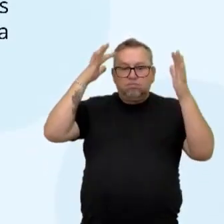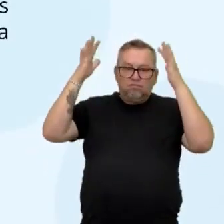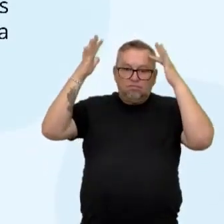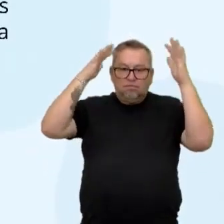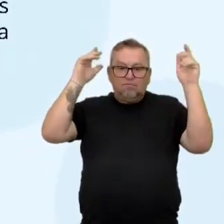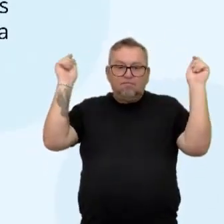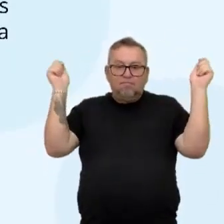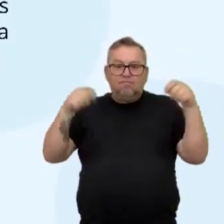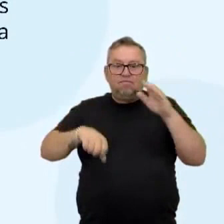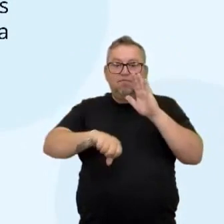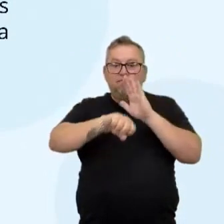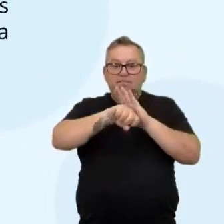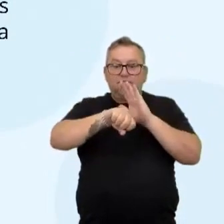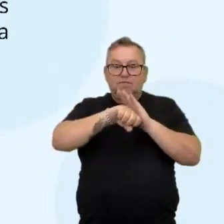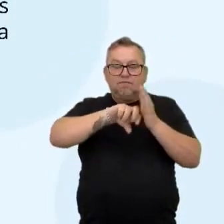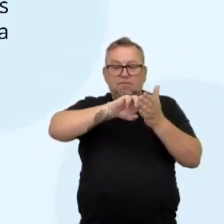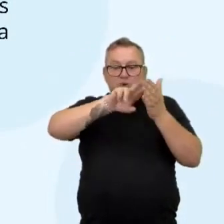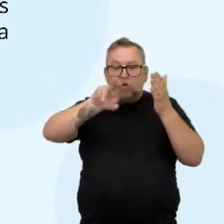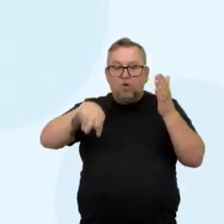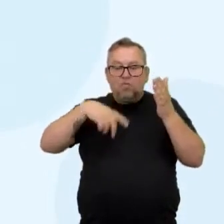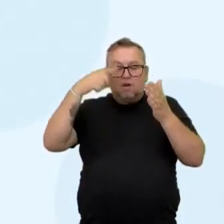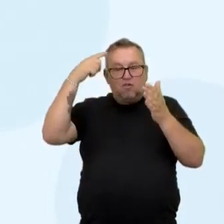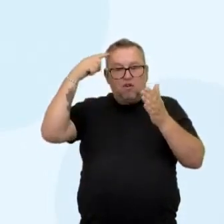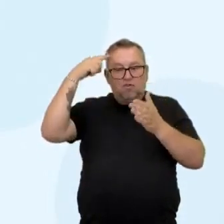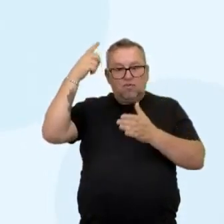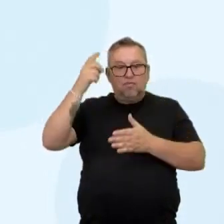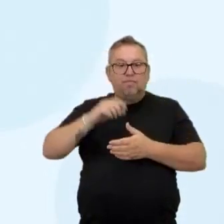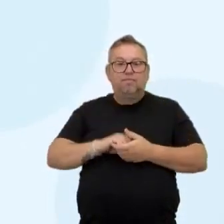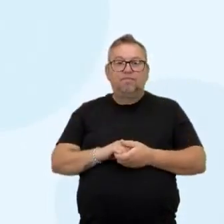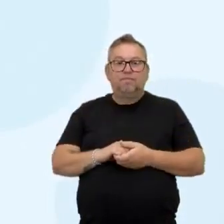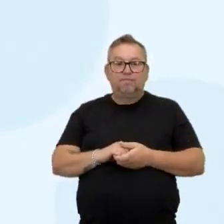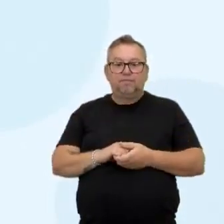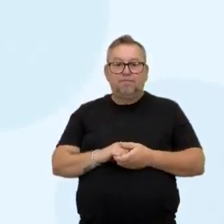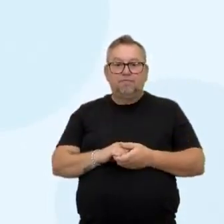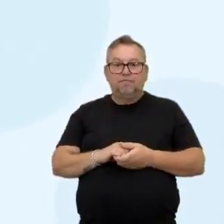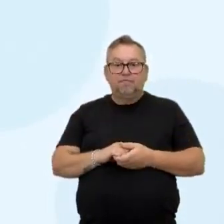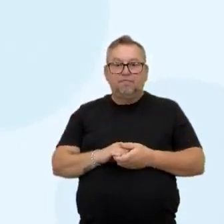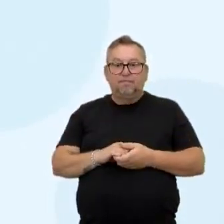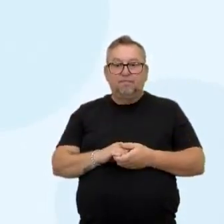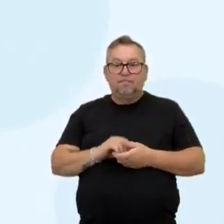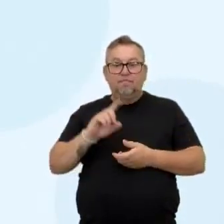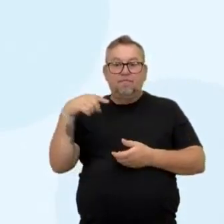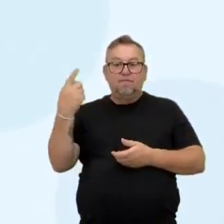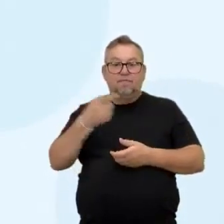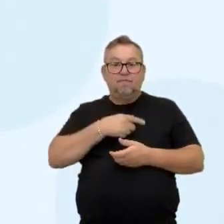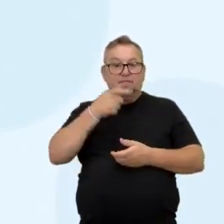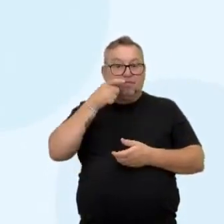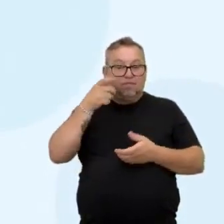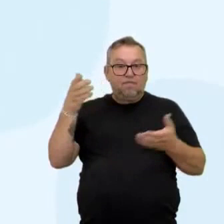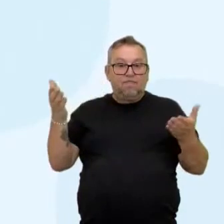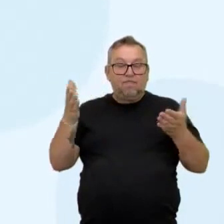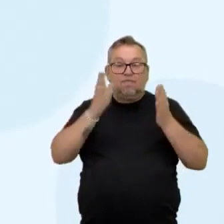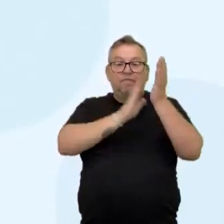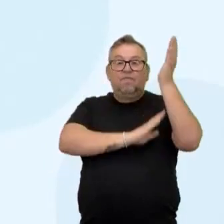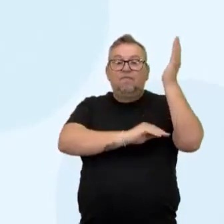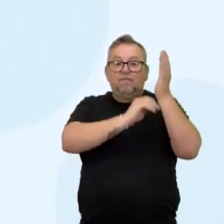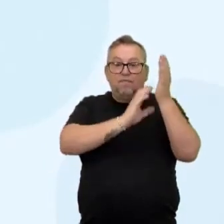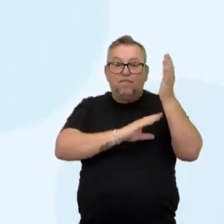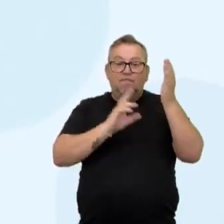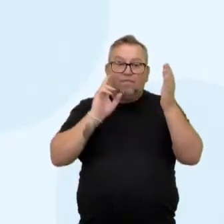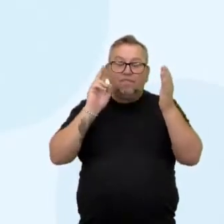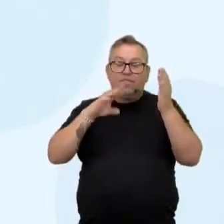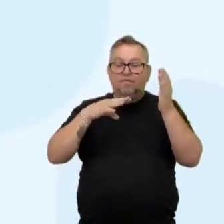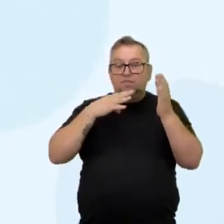imaginário, a capacidade de simbolizar e o repertório imagético. Então, Nós vimos isso a questão do Lambi Lambi, conhecemos o